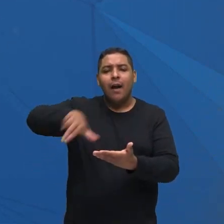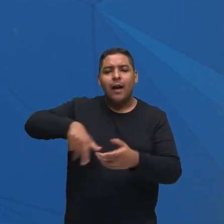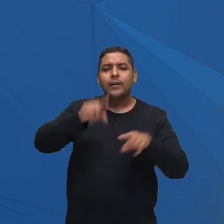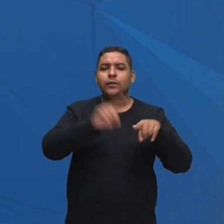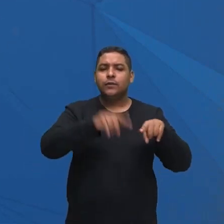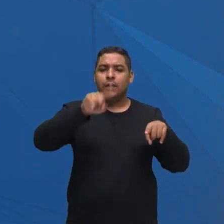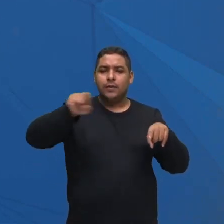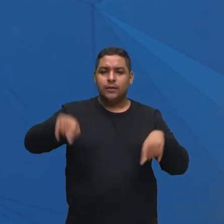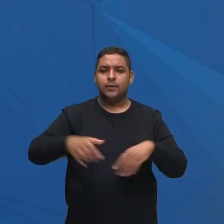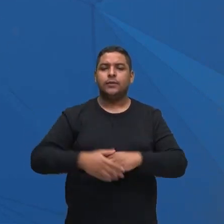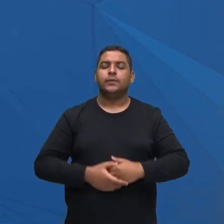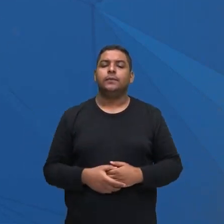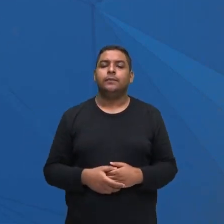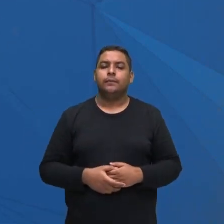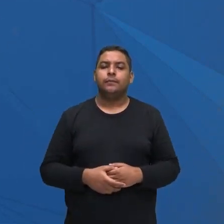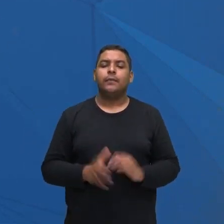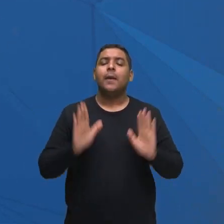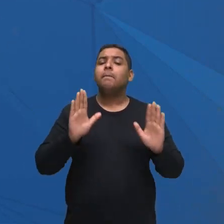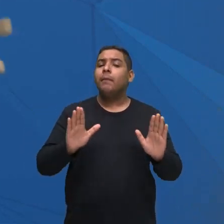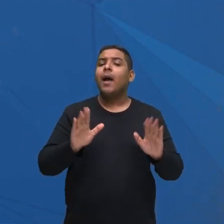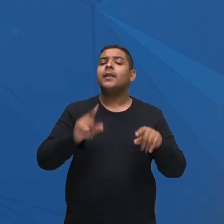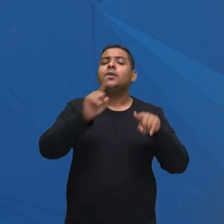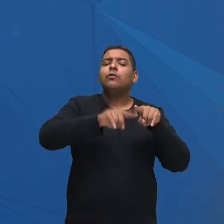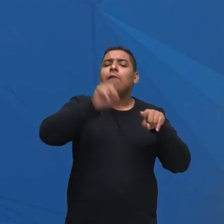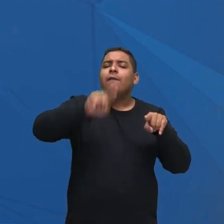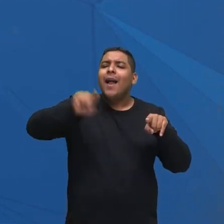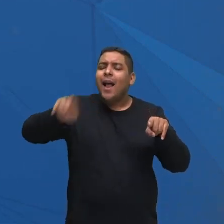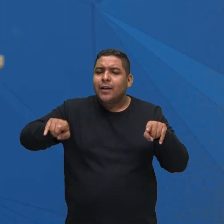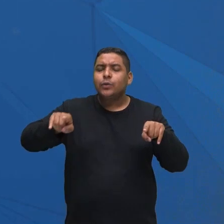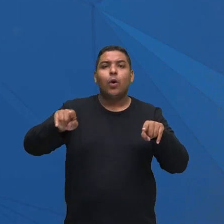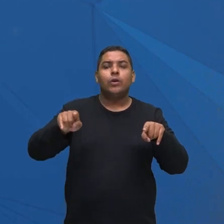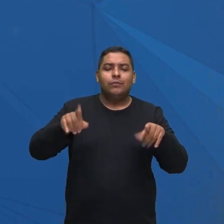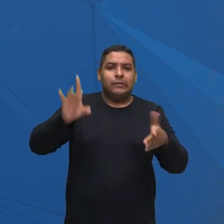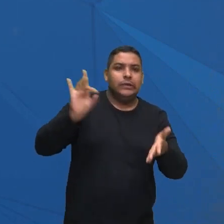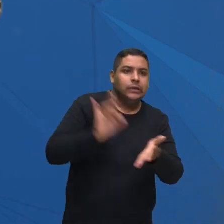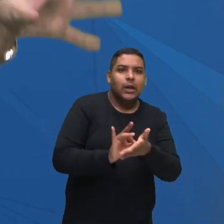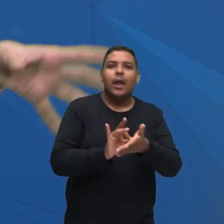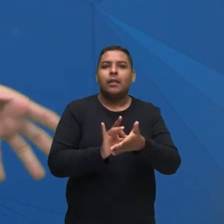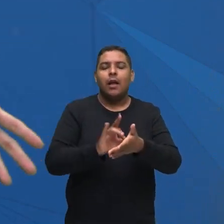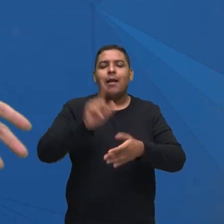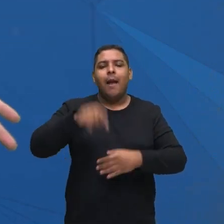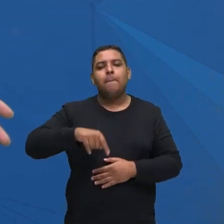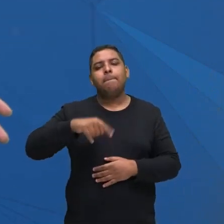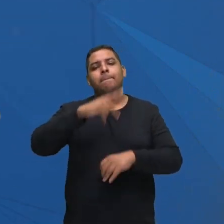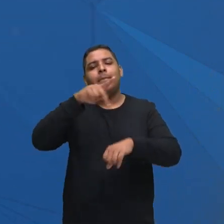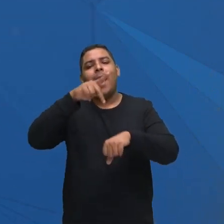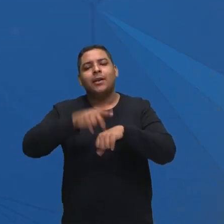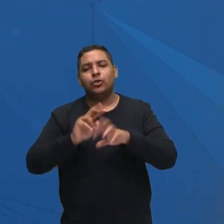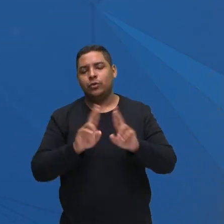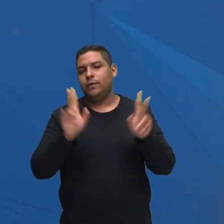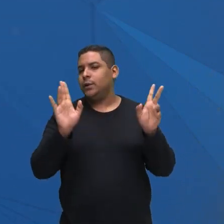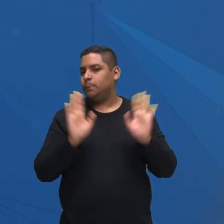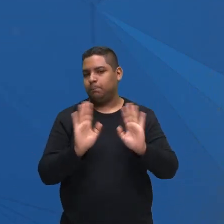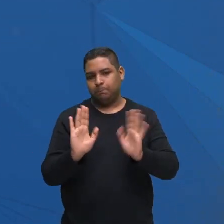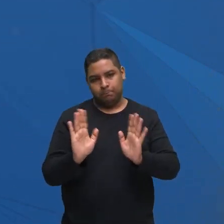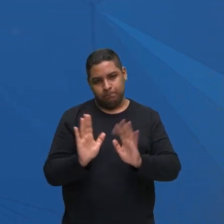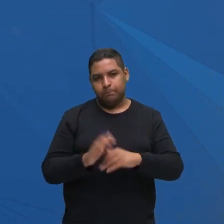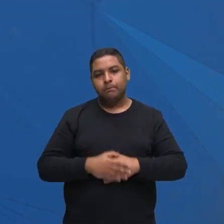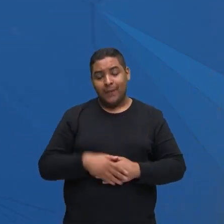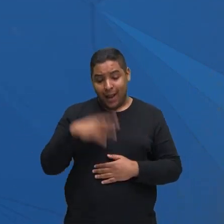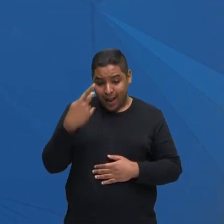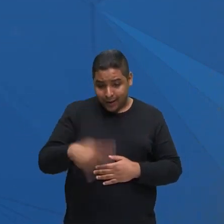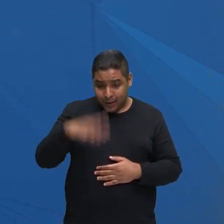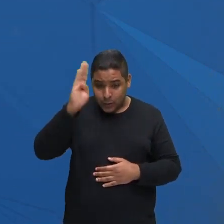variações. Só que essas variações, elas não necessariamente acontecem em países diferentes. Por exemplo, aqui mesmo